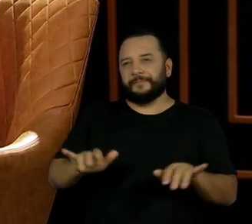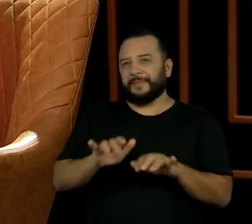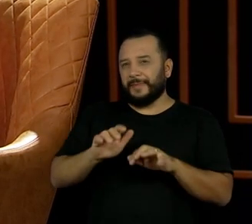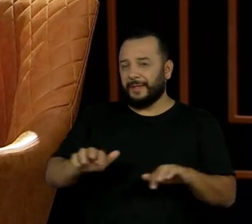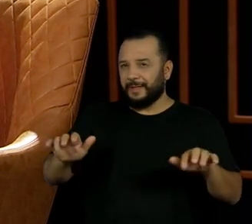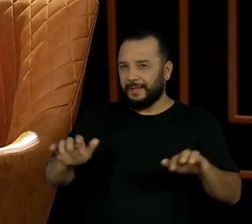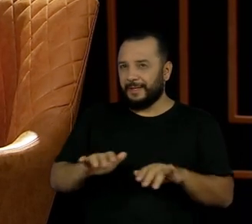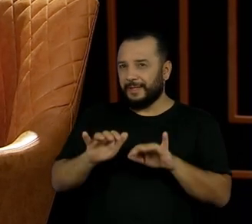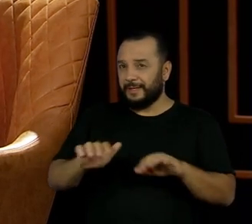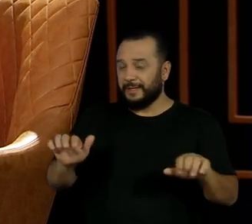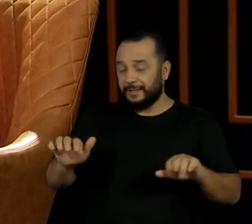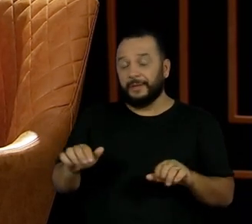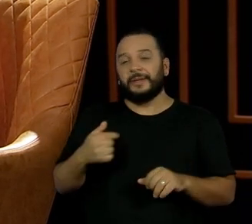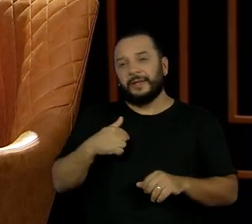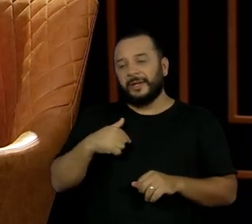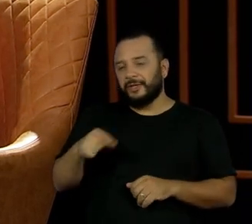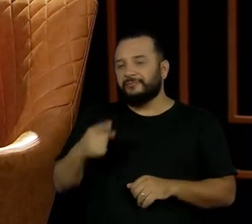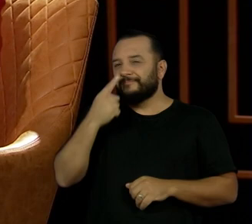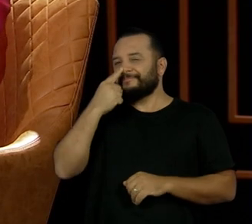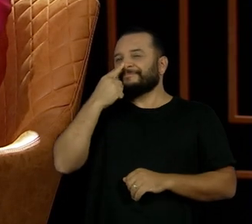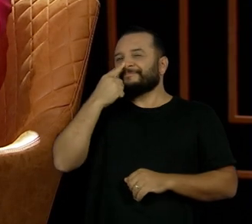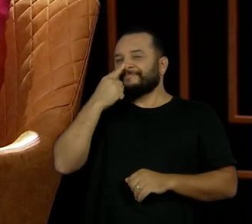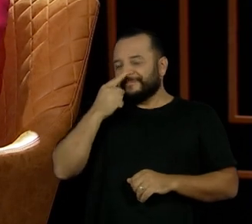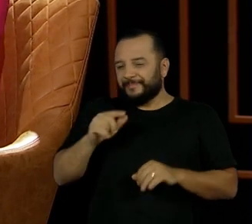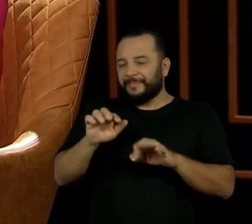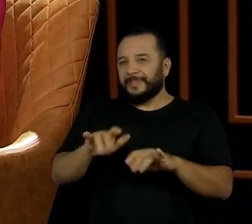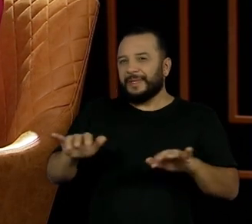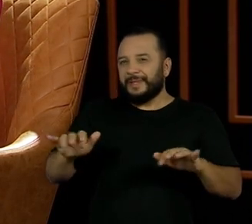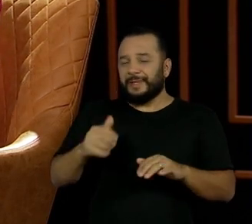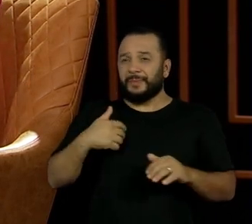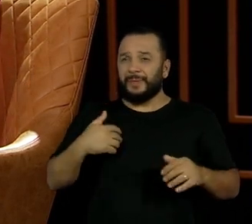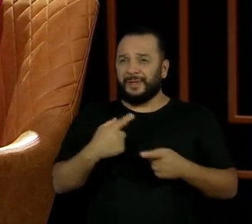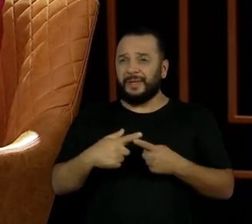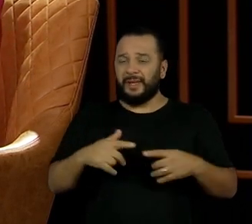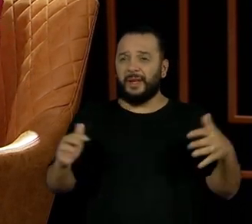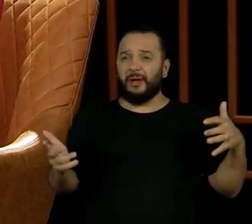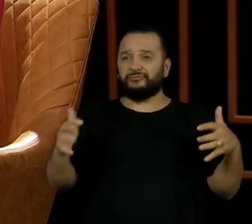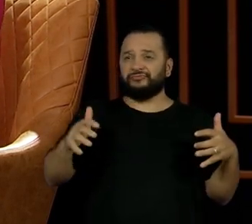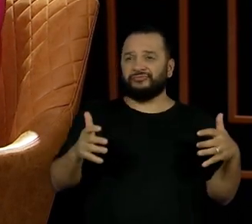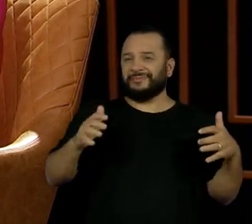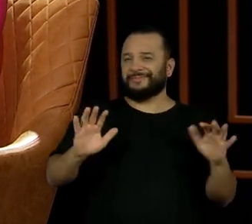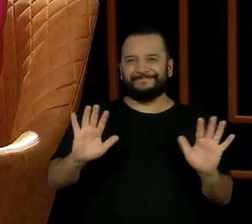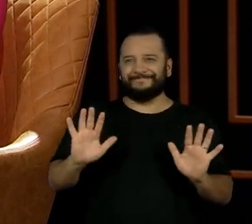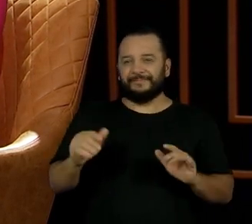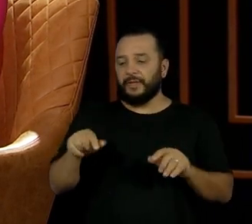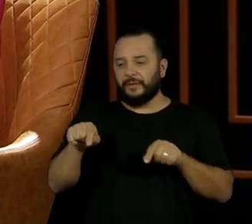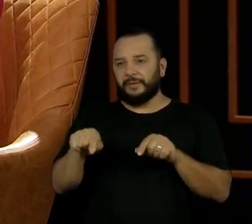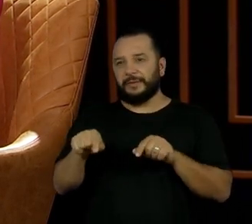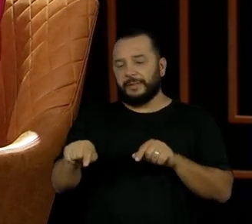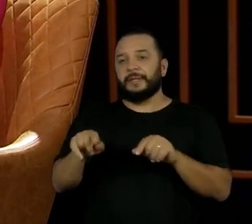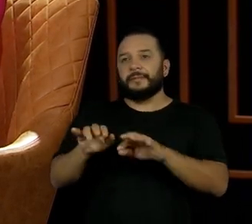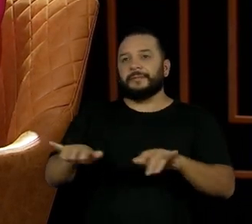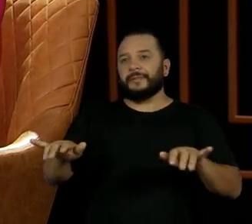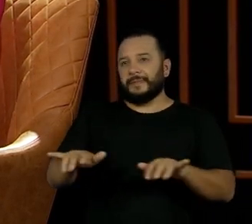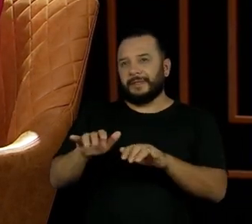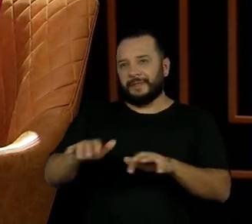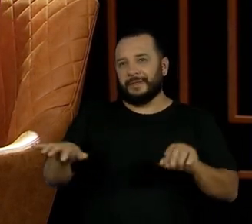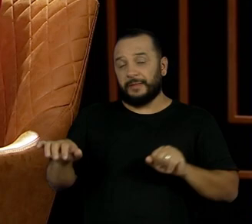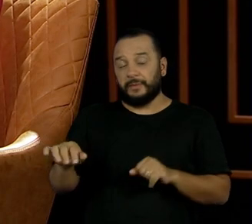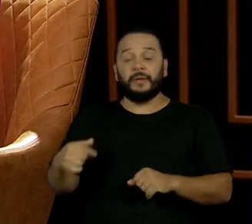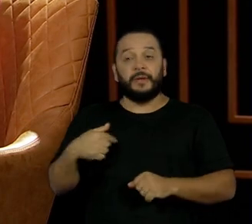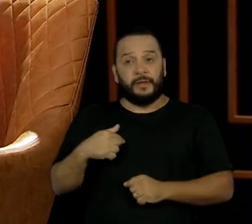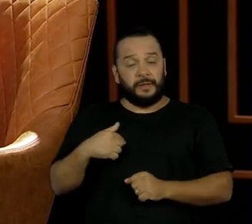não tão charmoso quanto piano sabe tinham as teclas mas eu falei assim não então eu vou com piano E aí estudei do sete